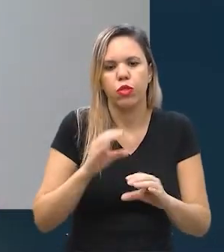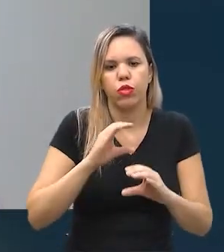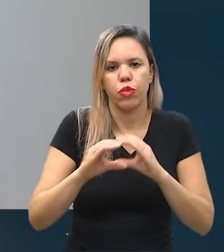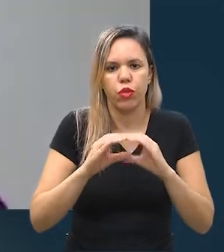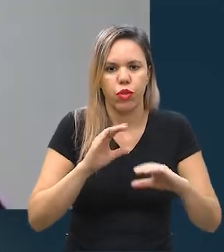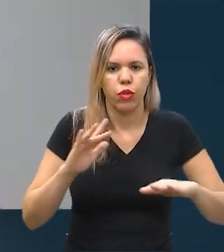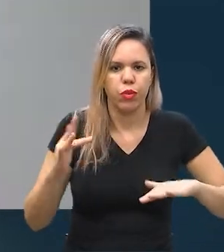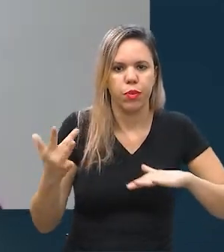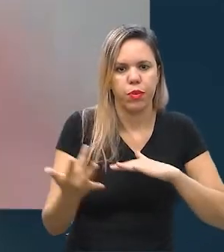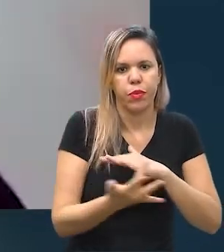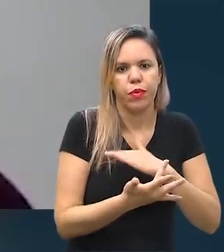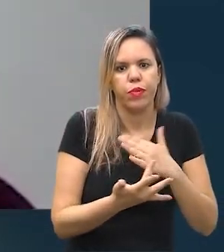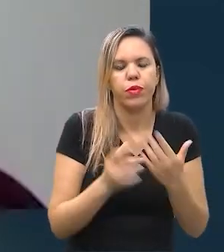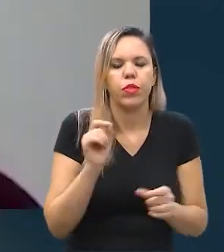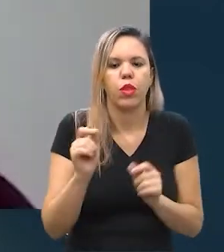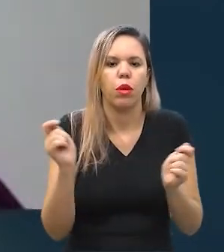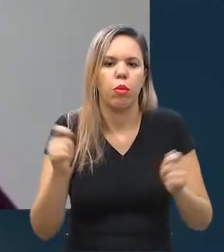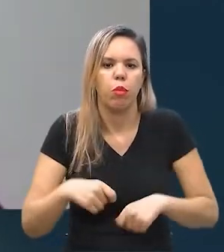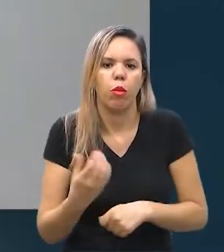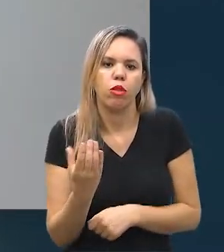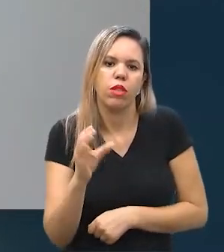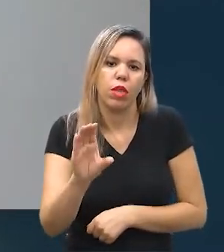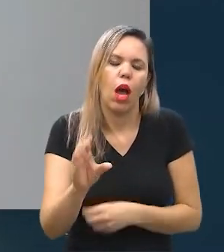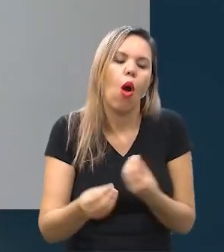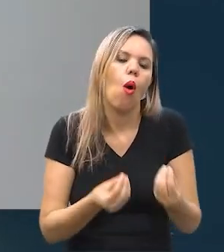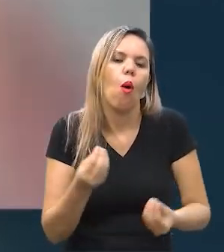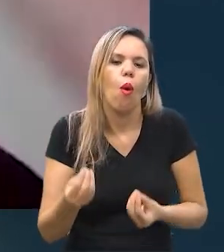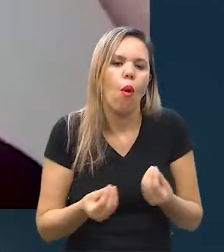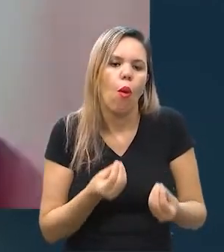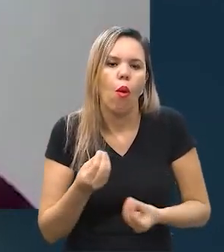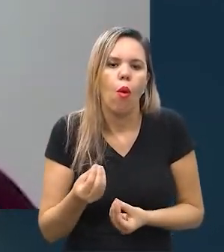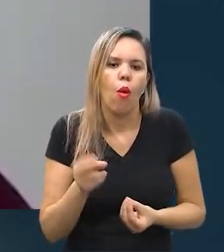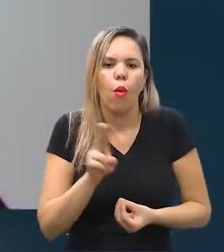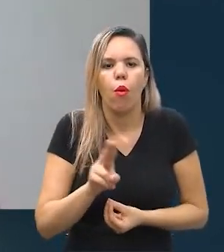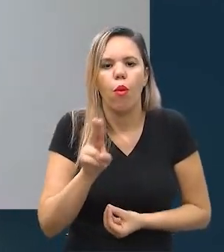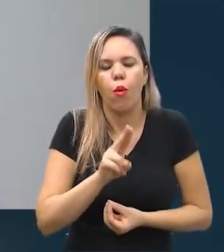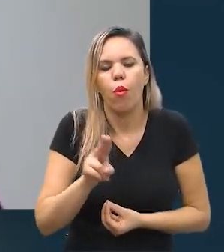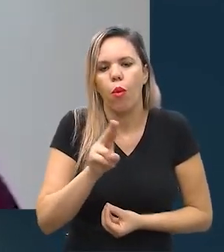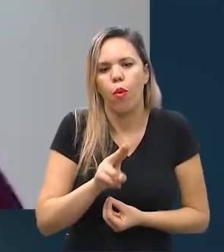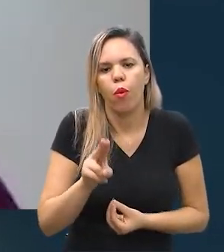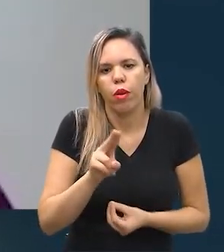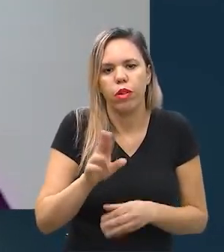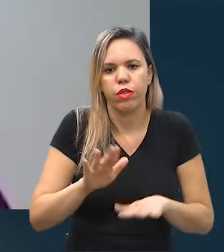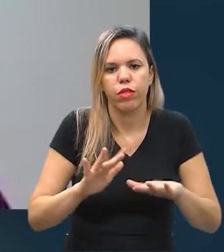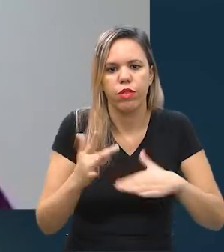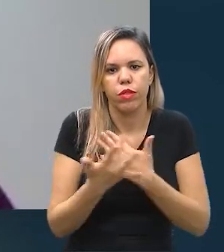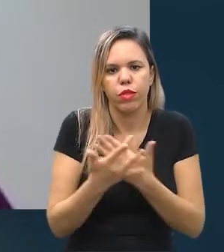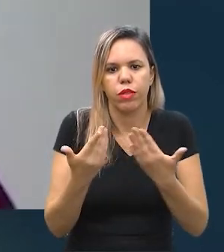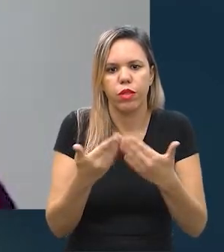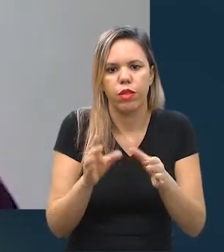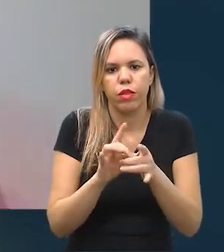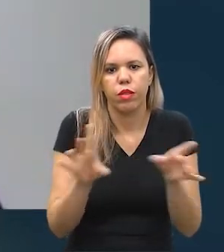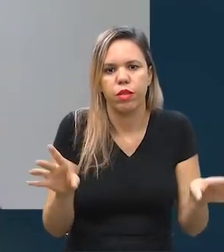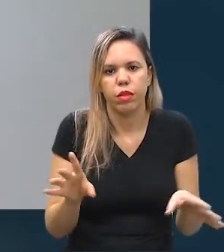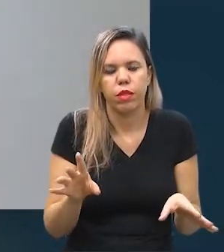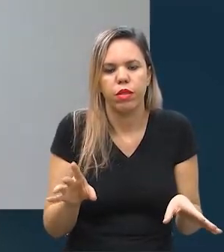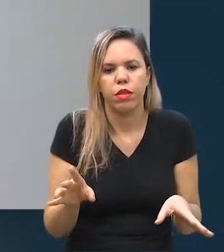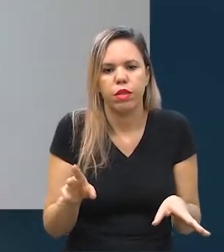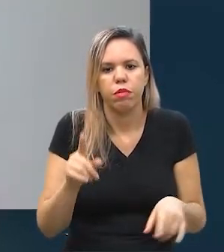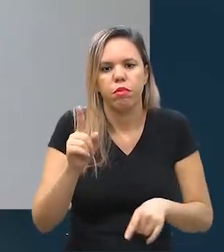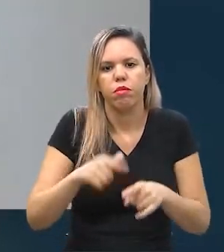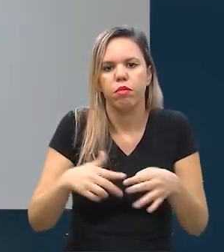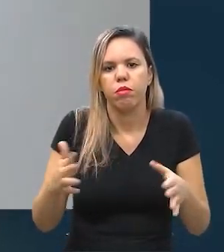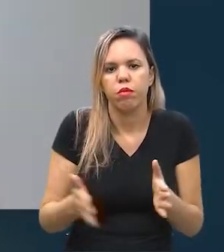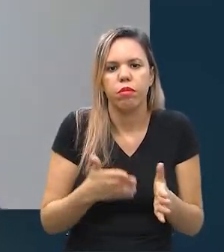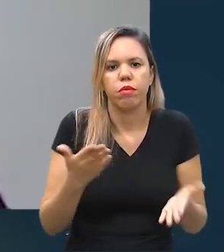comunicação pelas redes sociais, o que postar, como utilizar as ferramentas que as redes sociais permitem, que tipo de